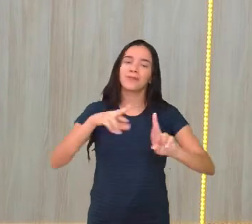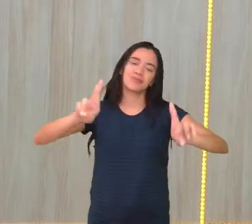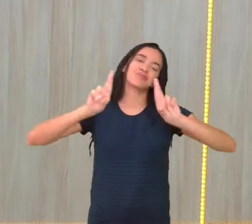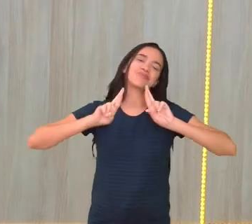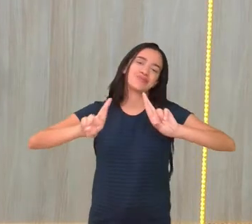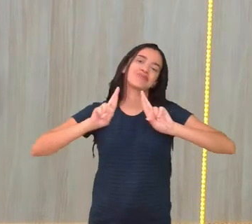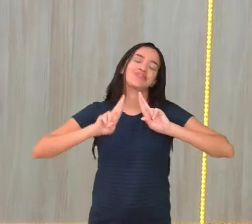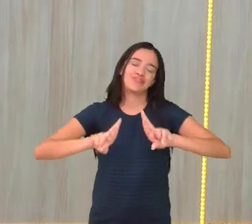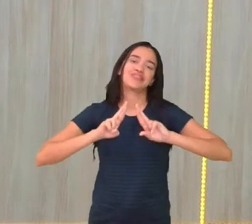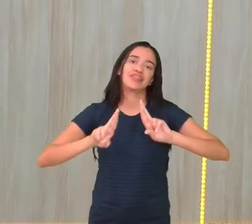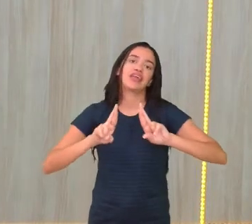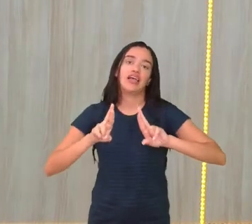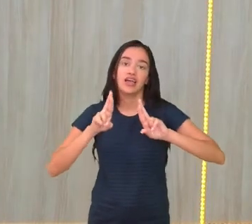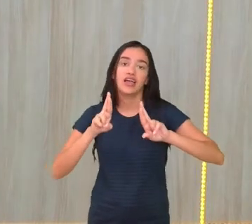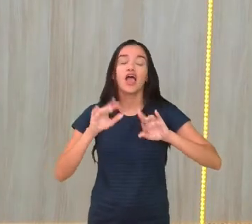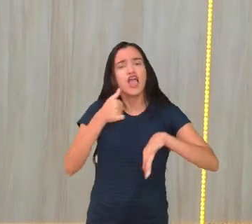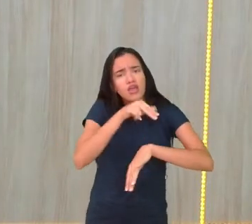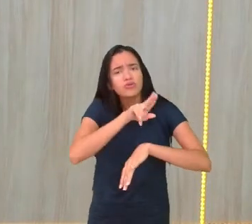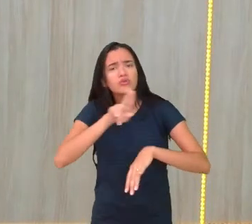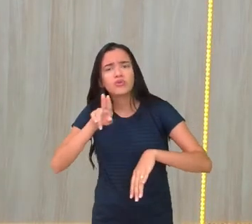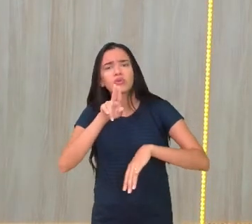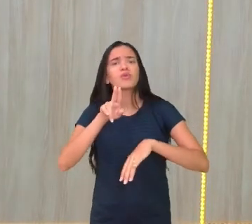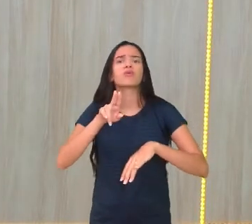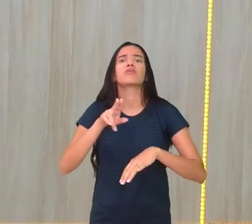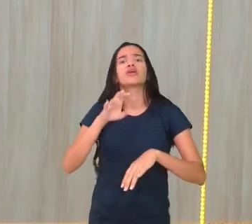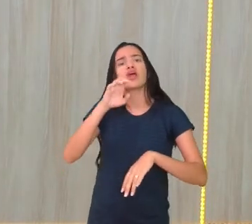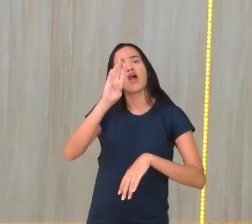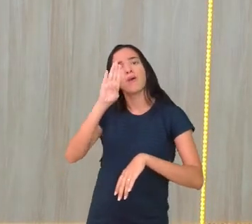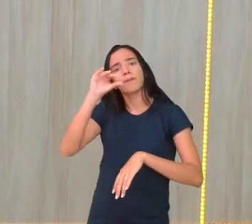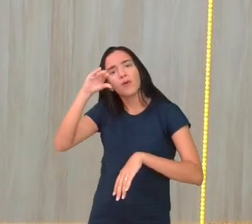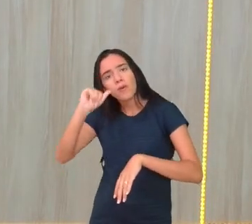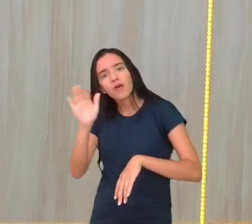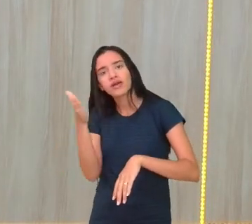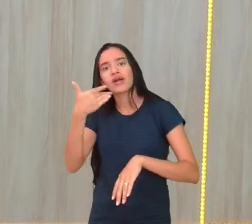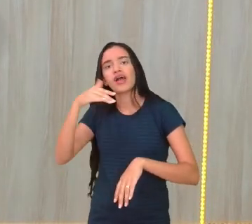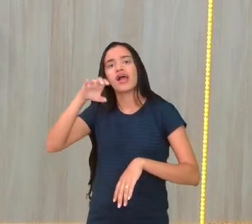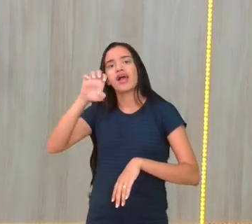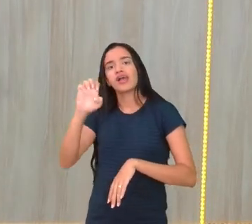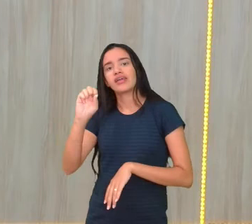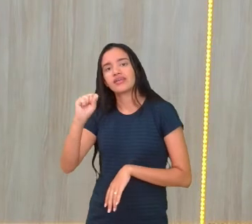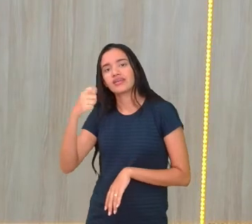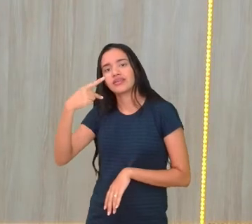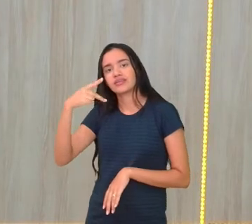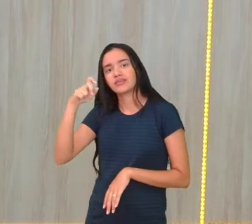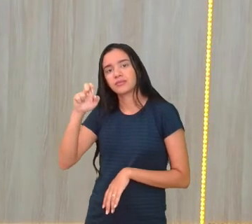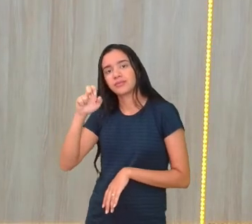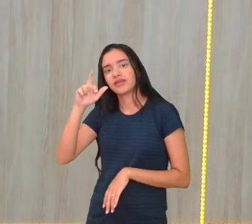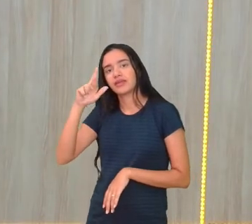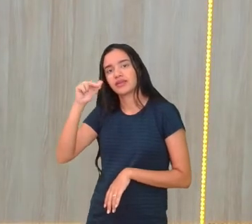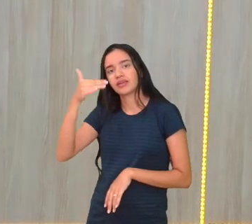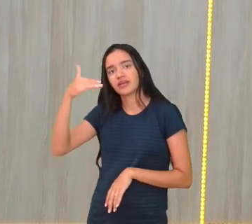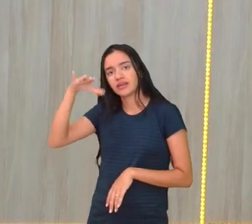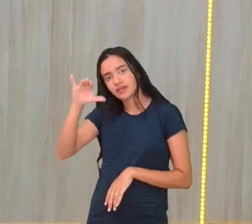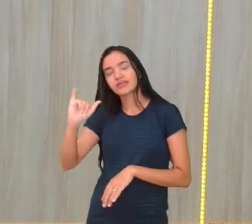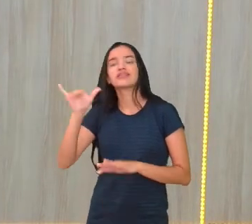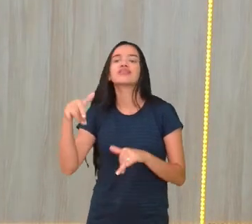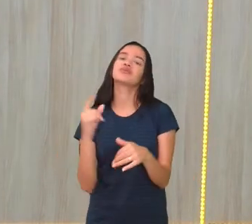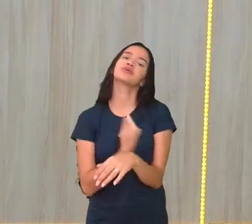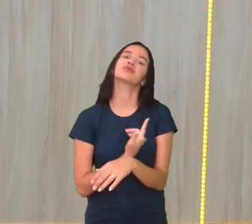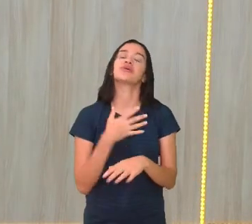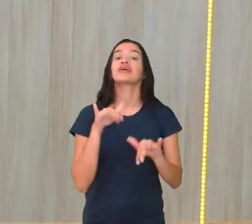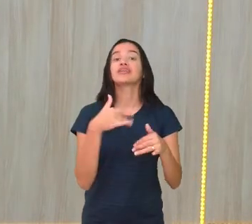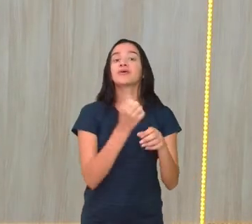nome assim, mais bonitinho, né? Para incentivar o pessoal. Então a gente observa aí, ó. E